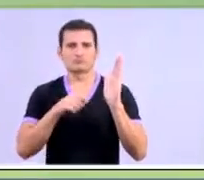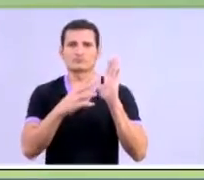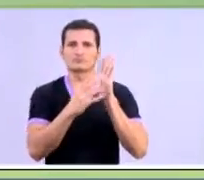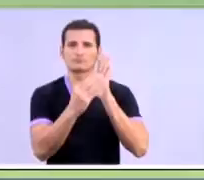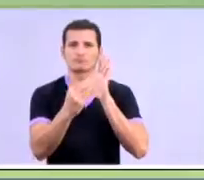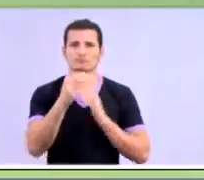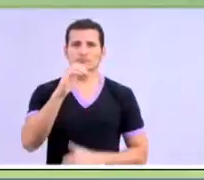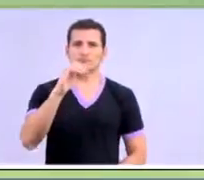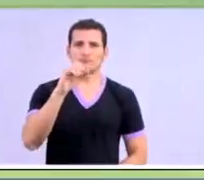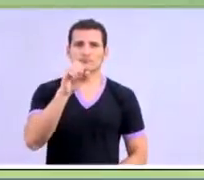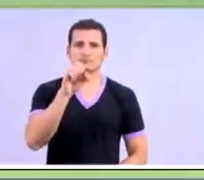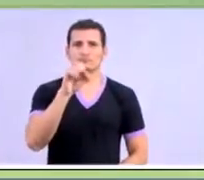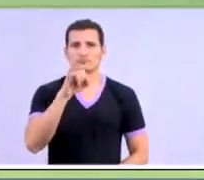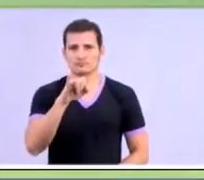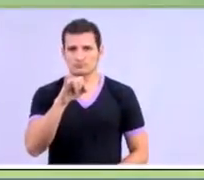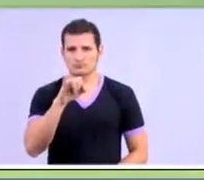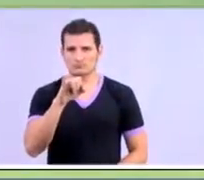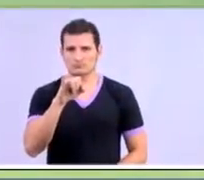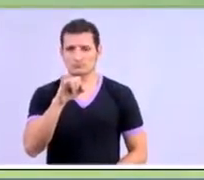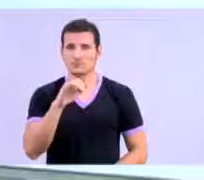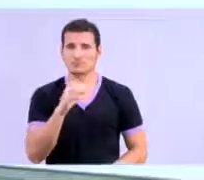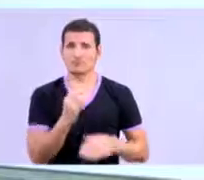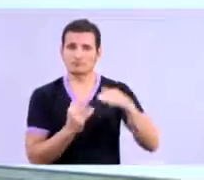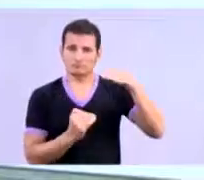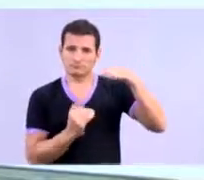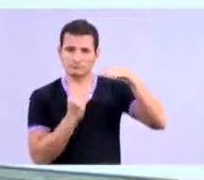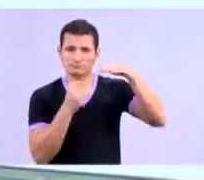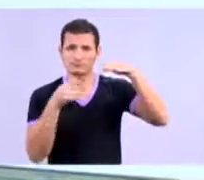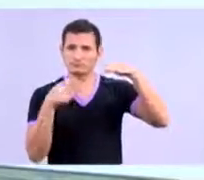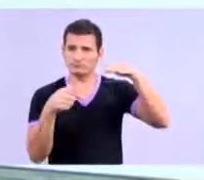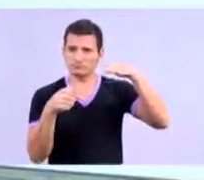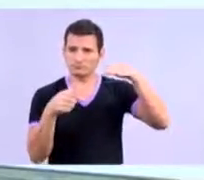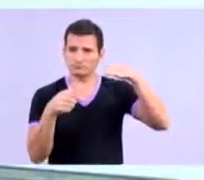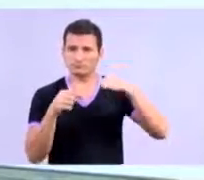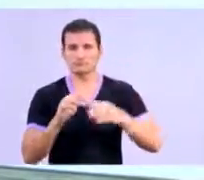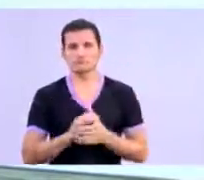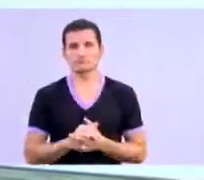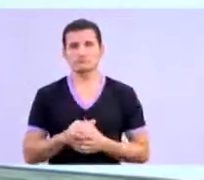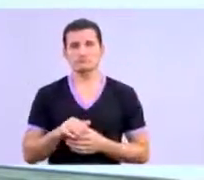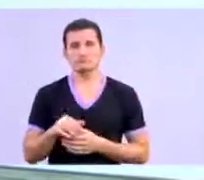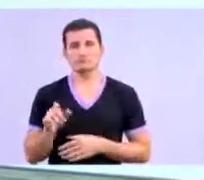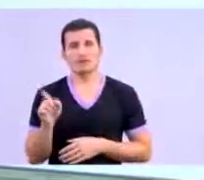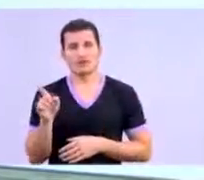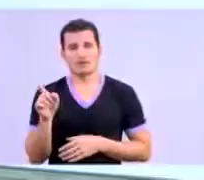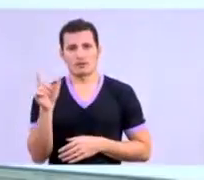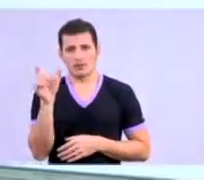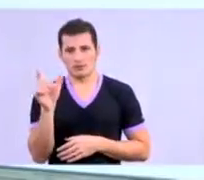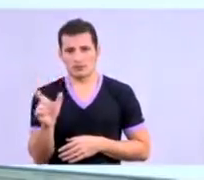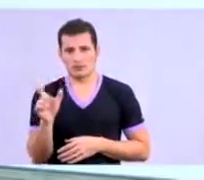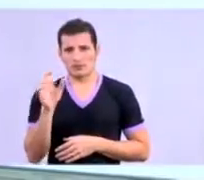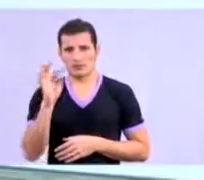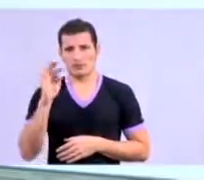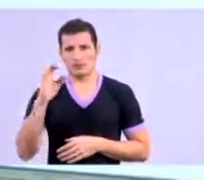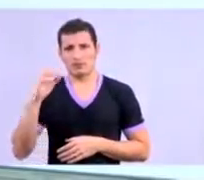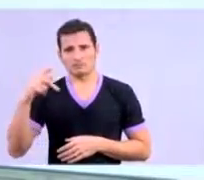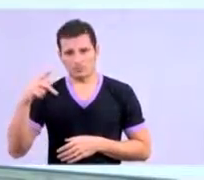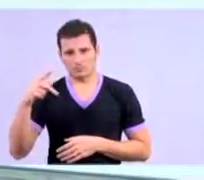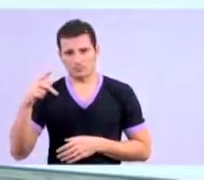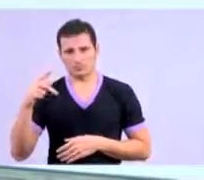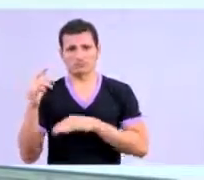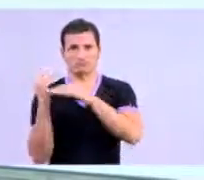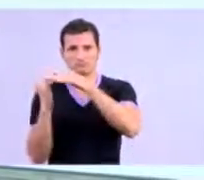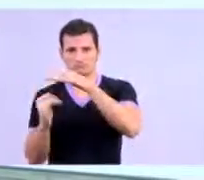se a gente pegar camada 7. Ou então, se a gente trazer o modelo TCP, a última camada, camada 4, ok?